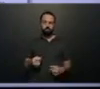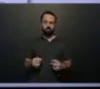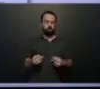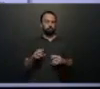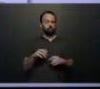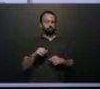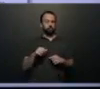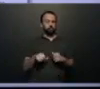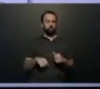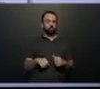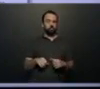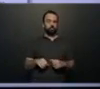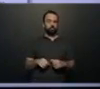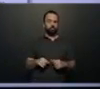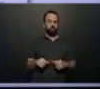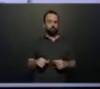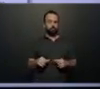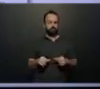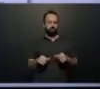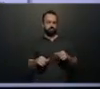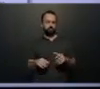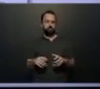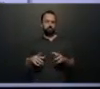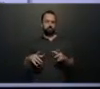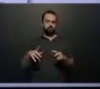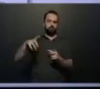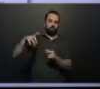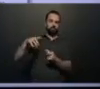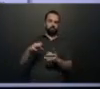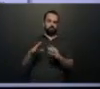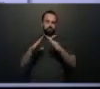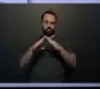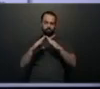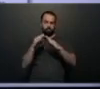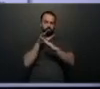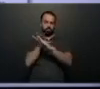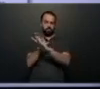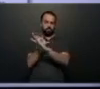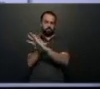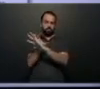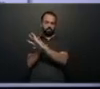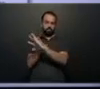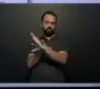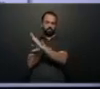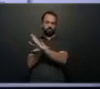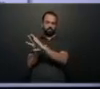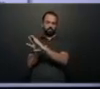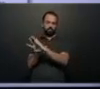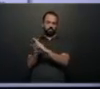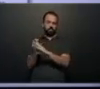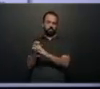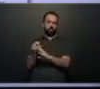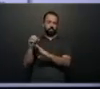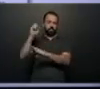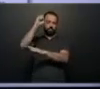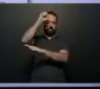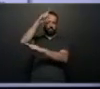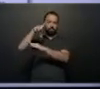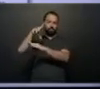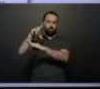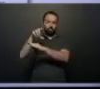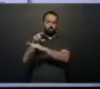elétrica. Elas são chamadas de placas fotovoltaicas e elas usam compostos de